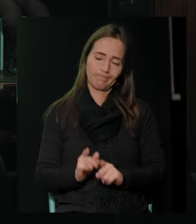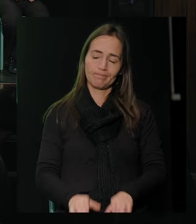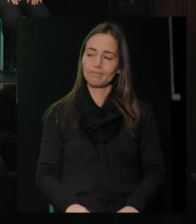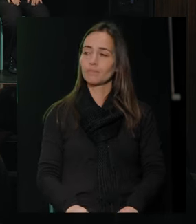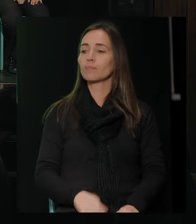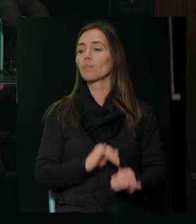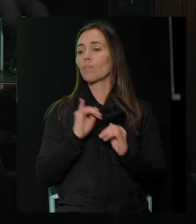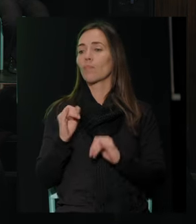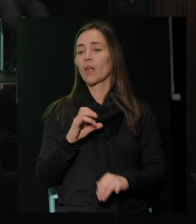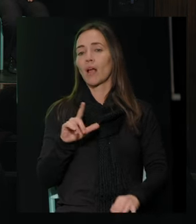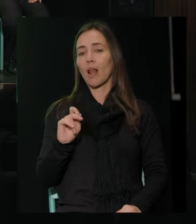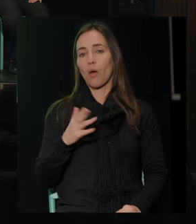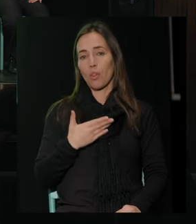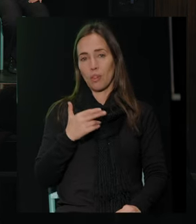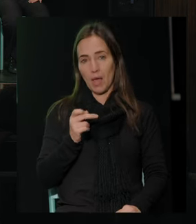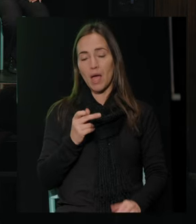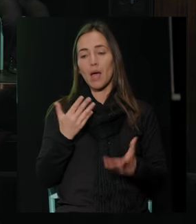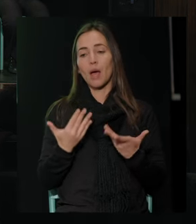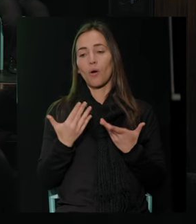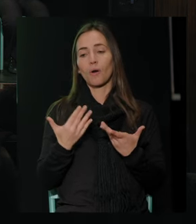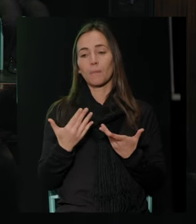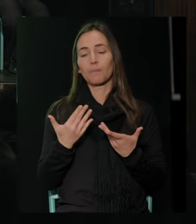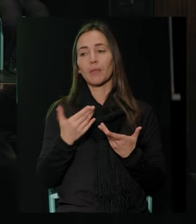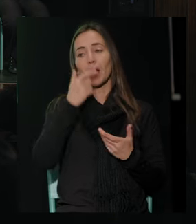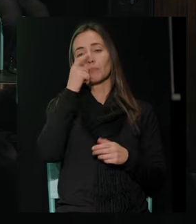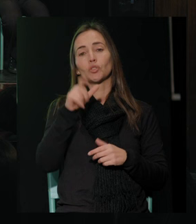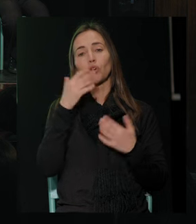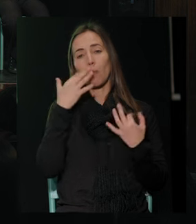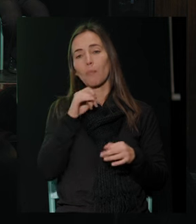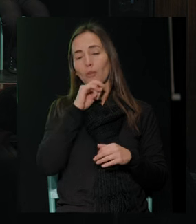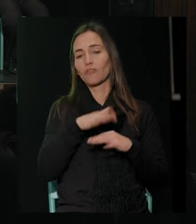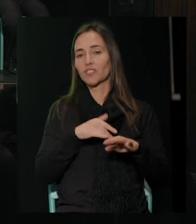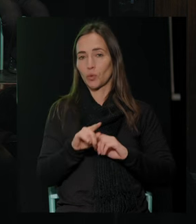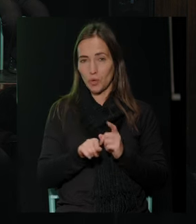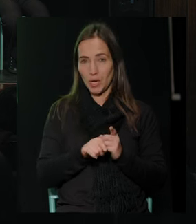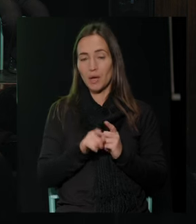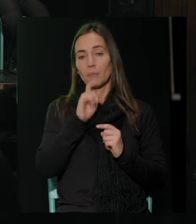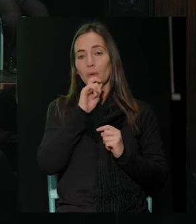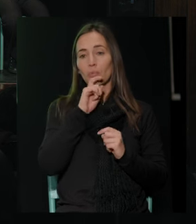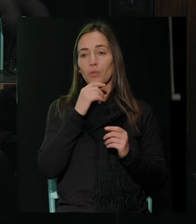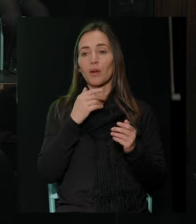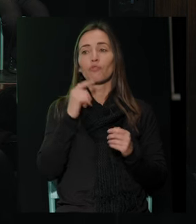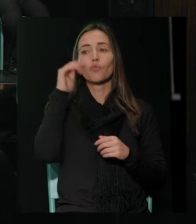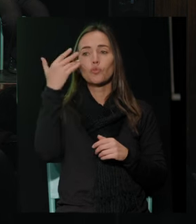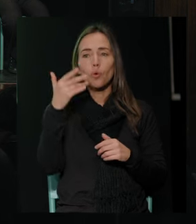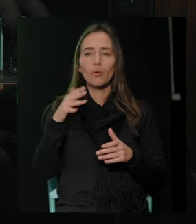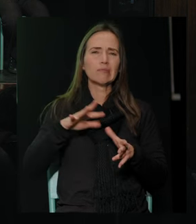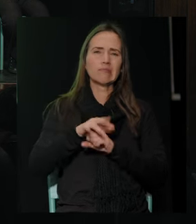Cláudia, e agora o que pode o cidadão comum fazer para libertar o futuro de uma